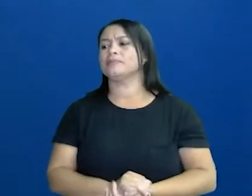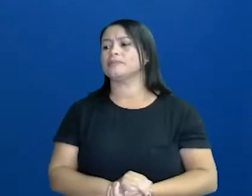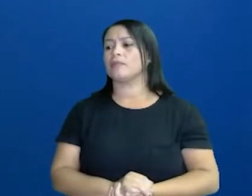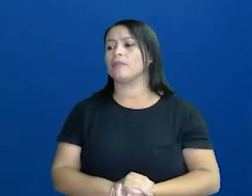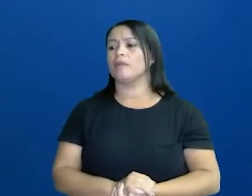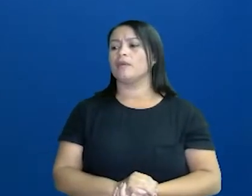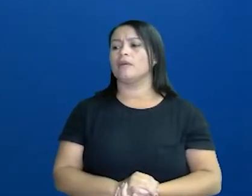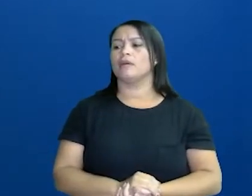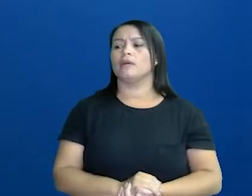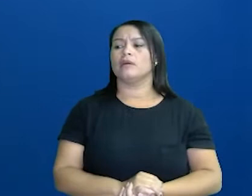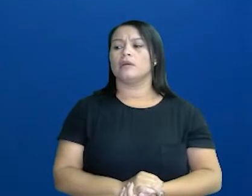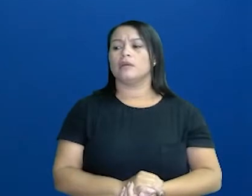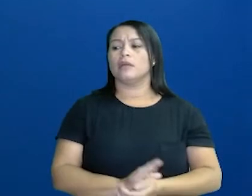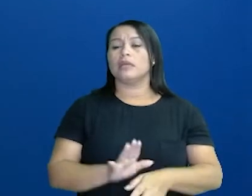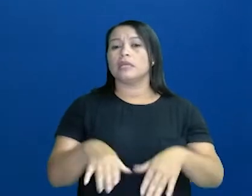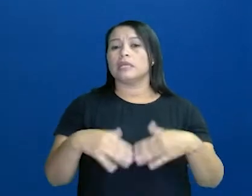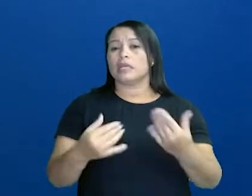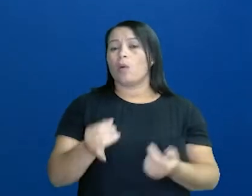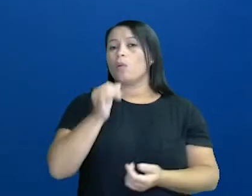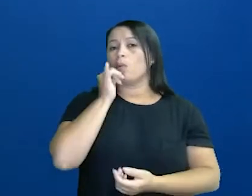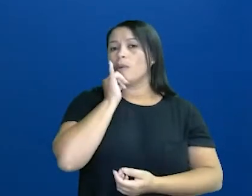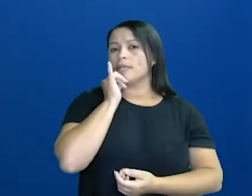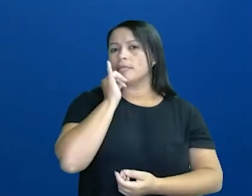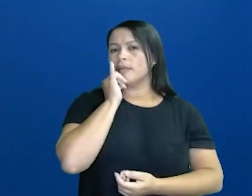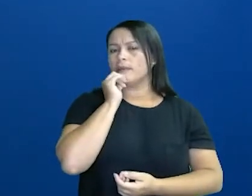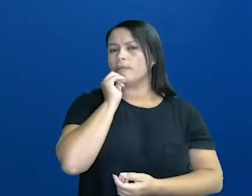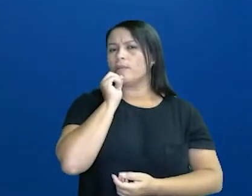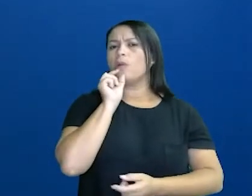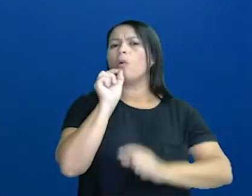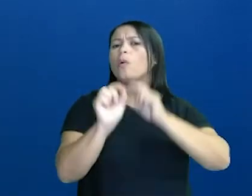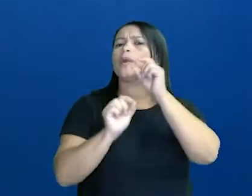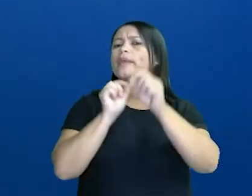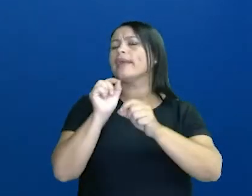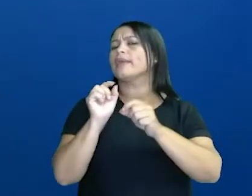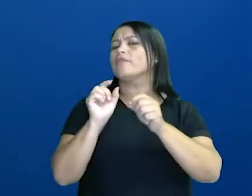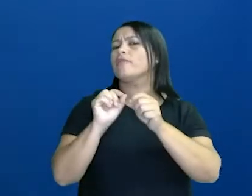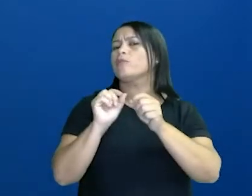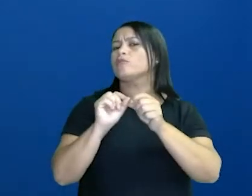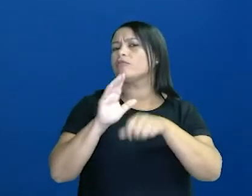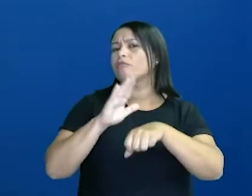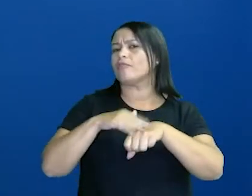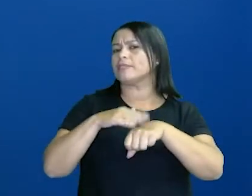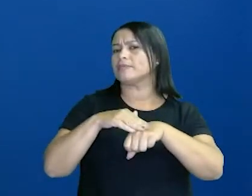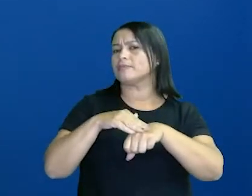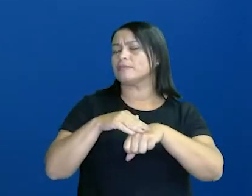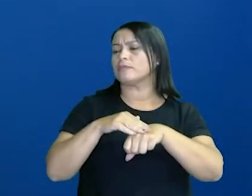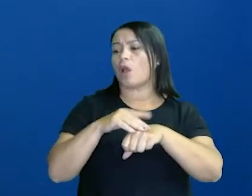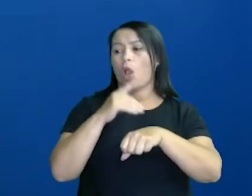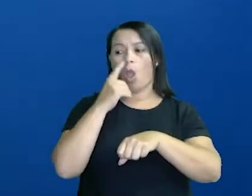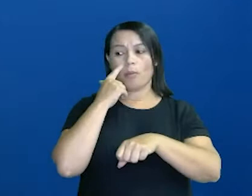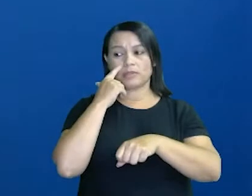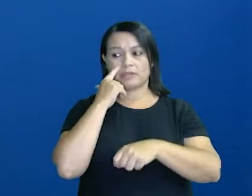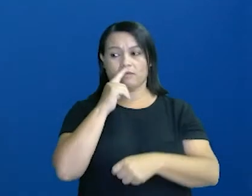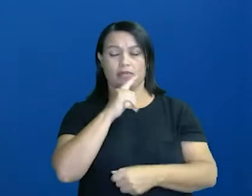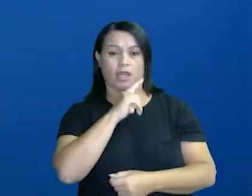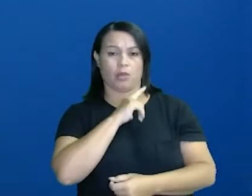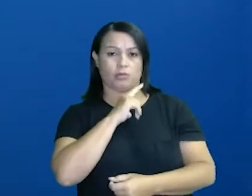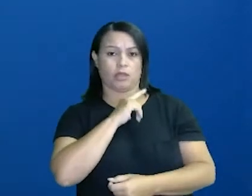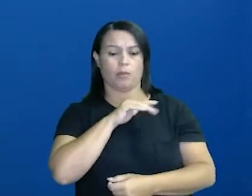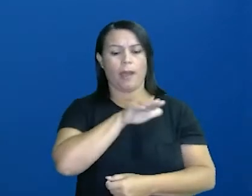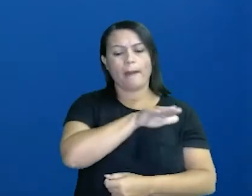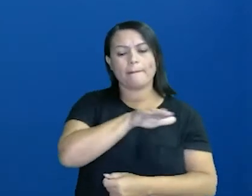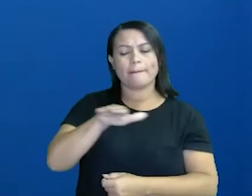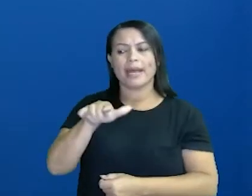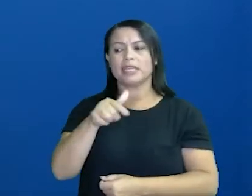tá então um exemplo que nós vamos fazer Oi ó eu tenho uma base